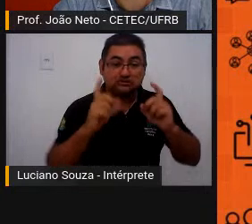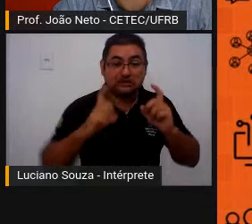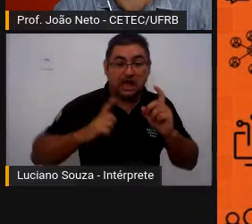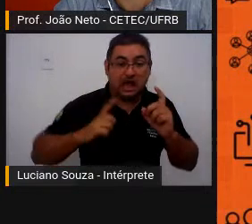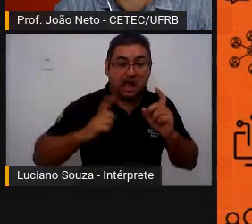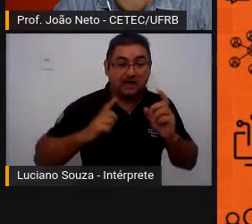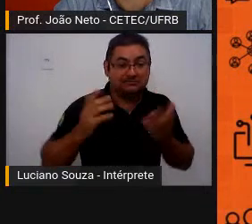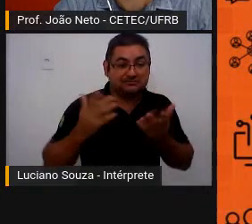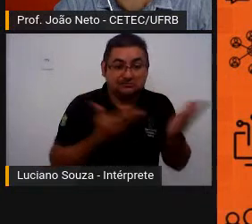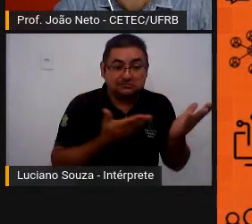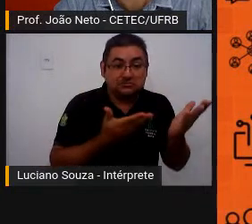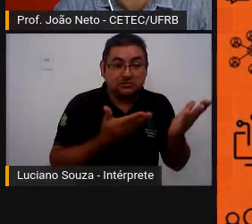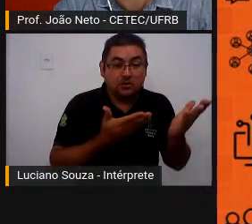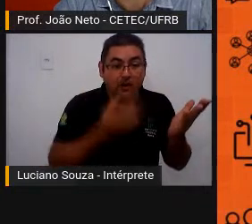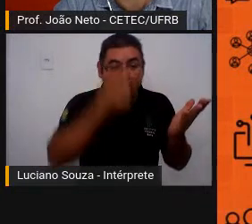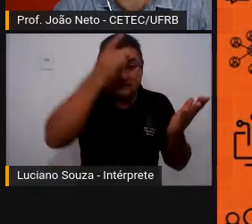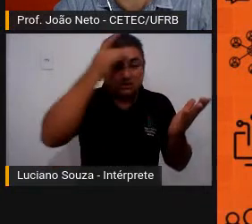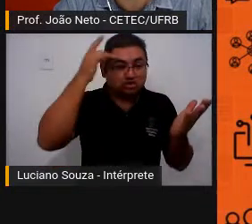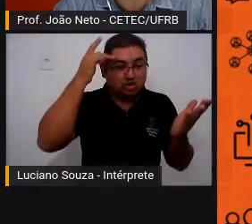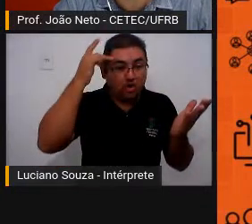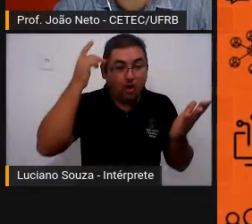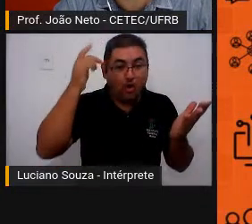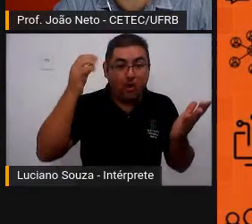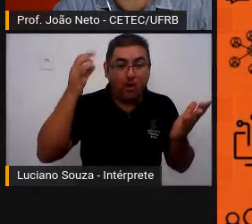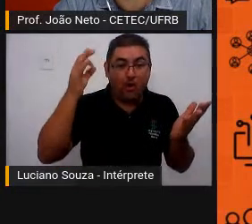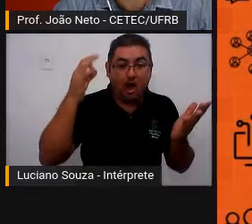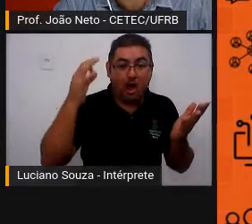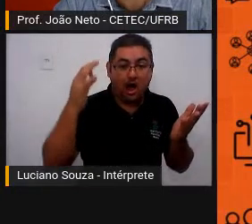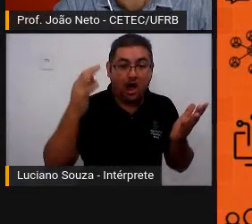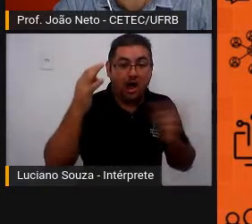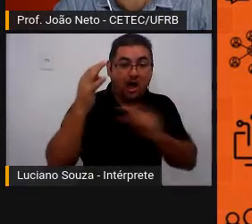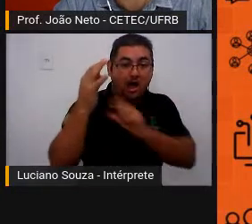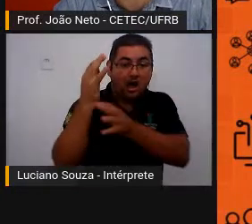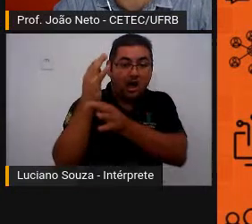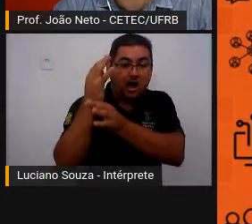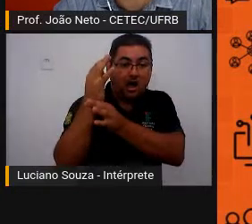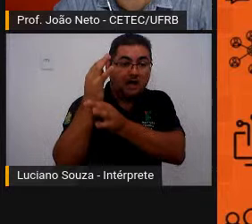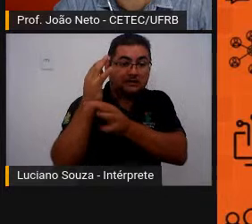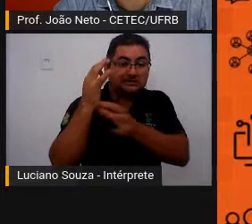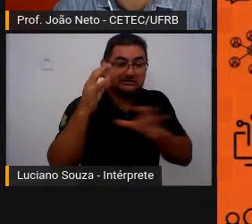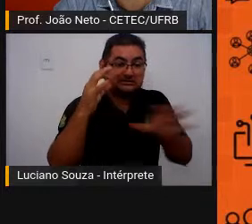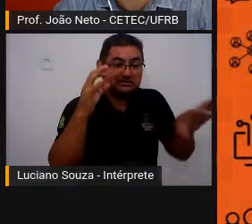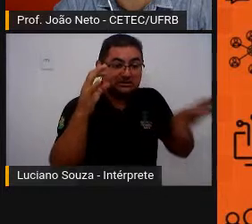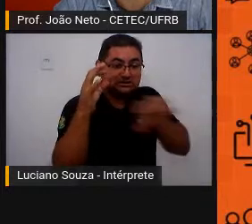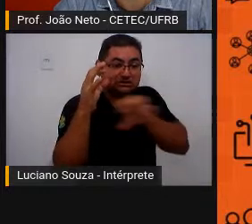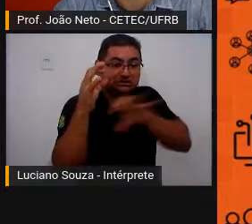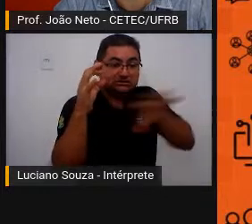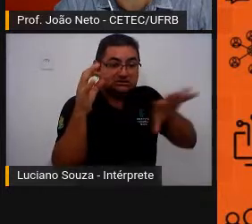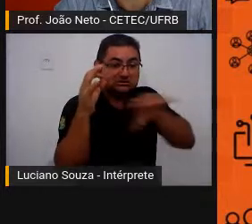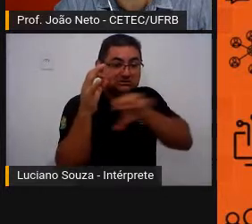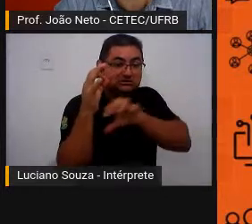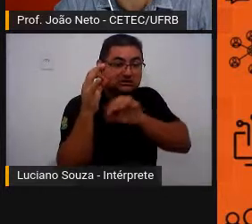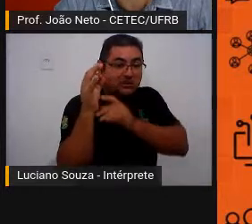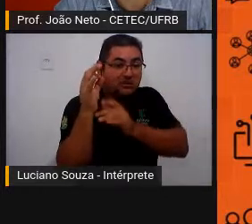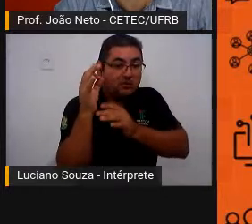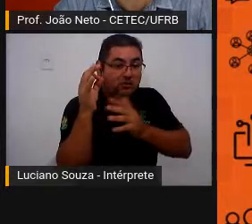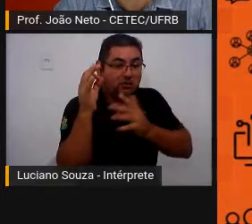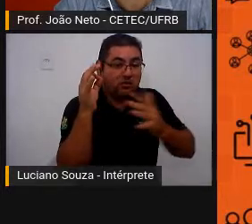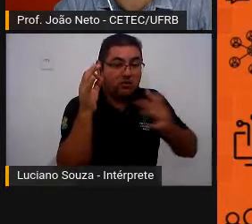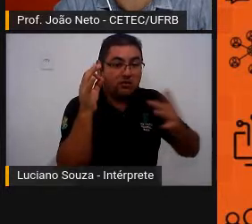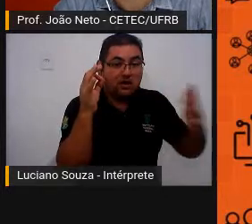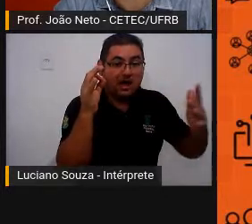direita e na esquerda nós temos uma pessoa com algum sensor e o gesto que a pessoa faz